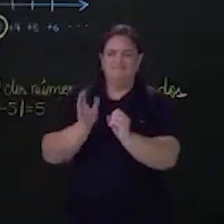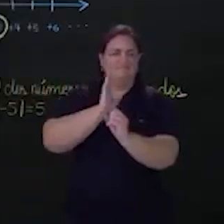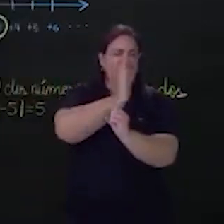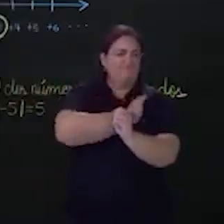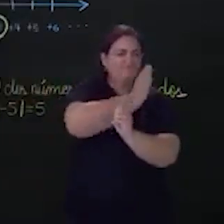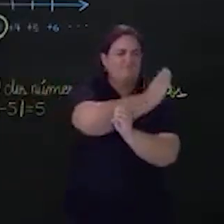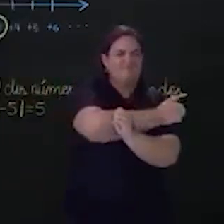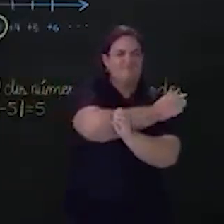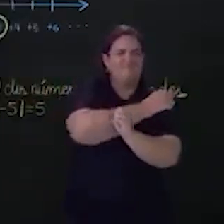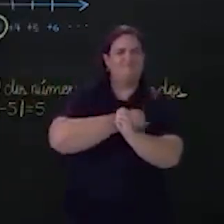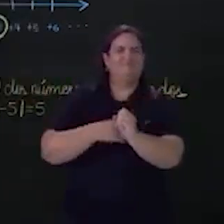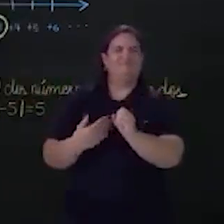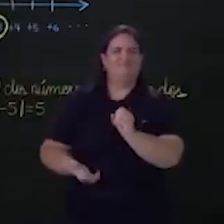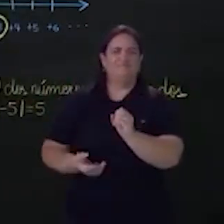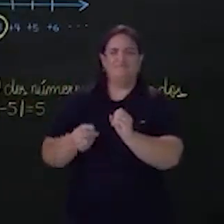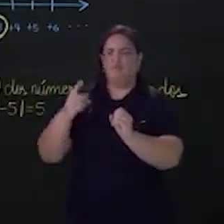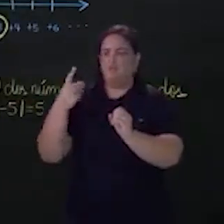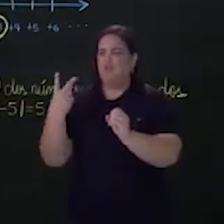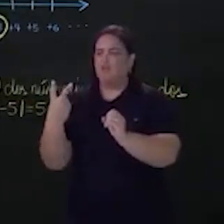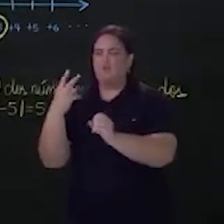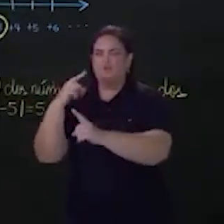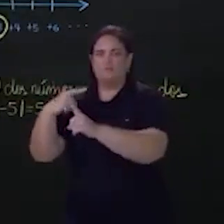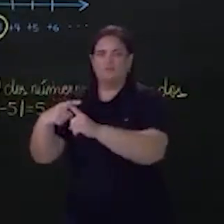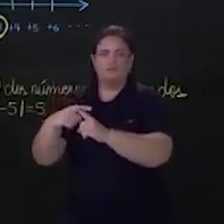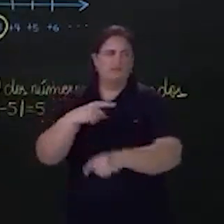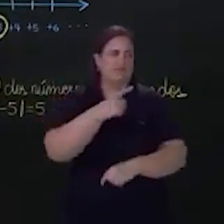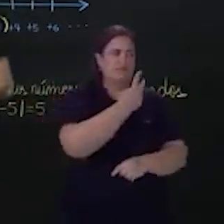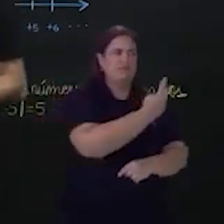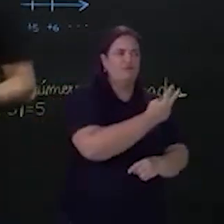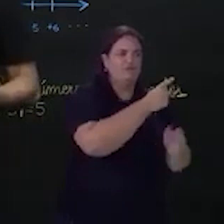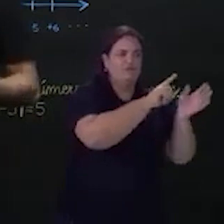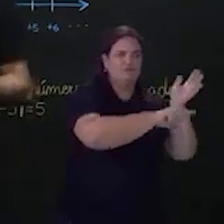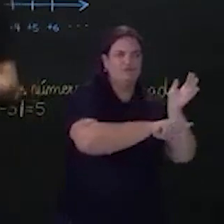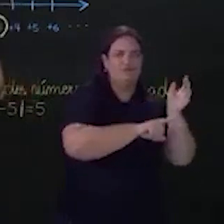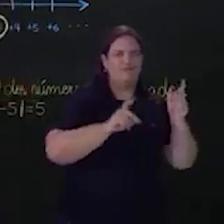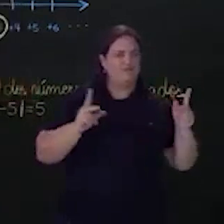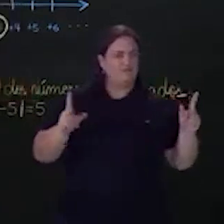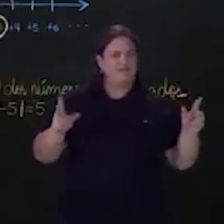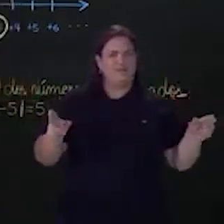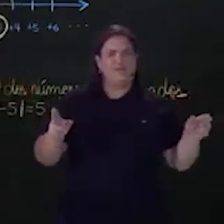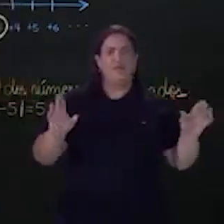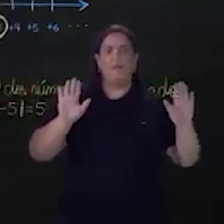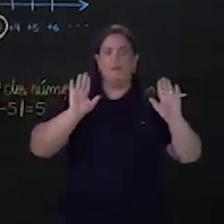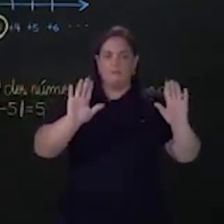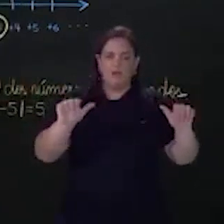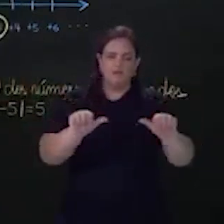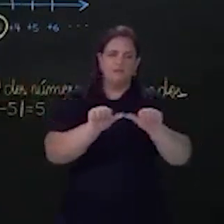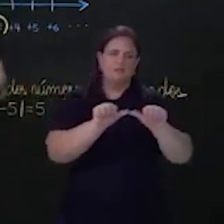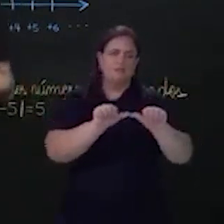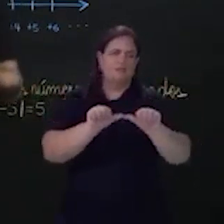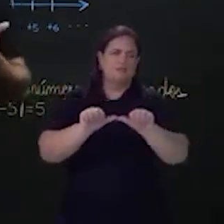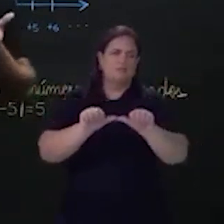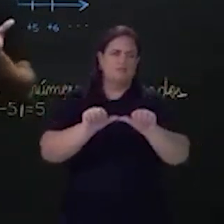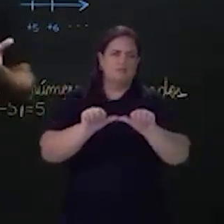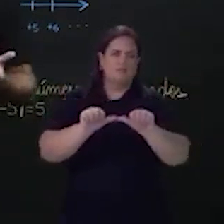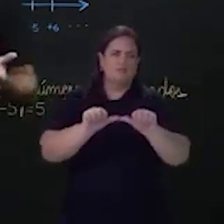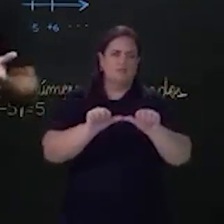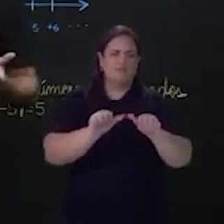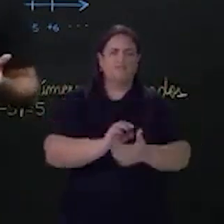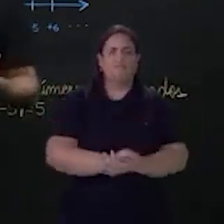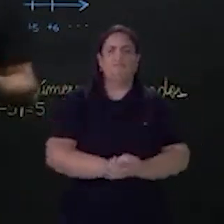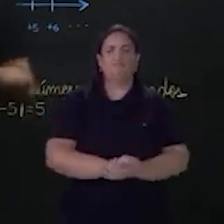Logo, então, 2 positivo com 2 negativo são considerados números opostos ou